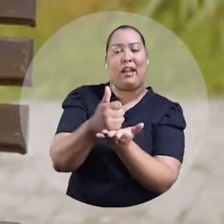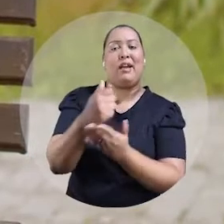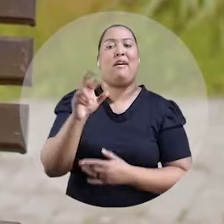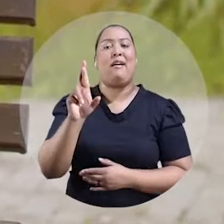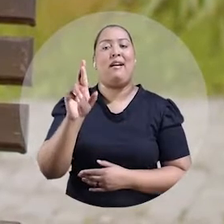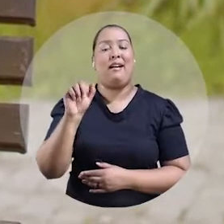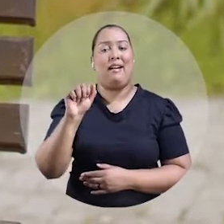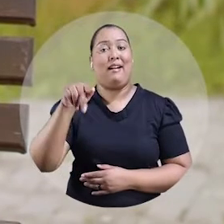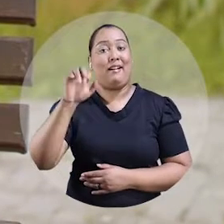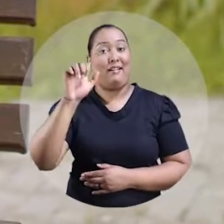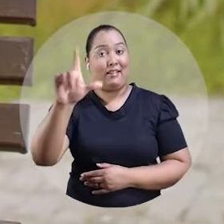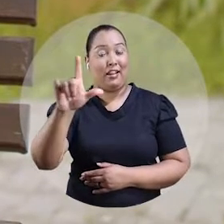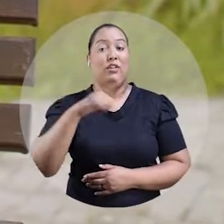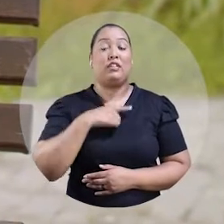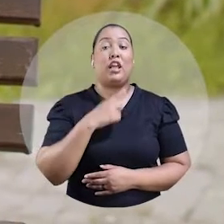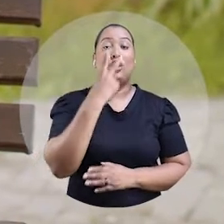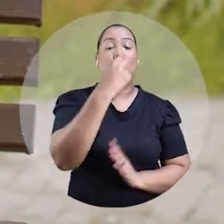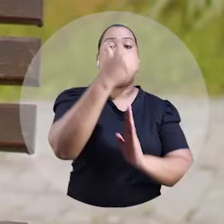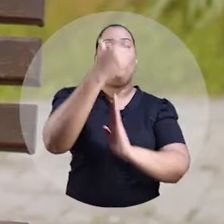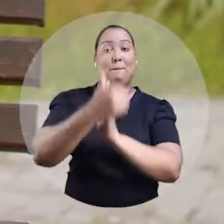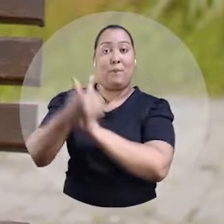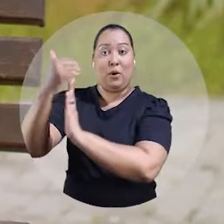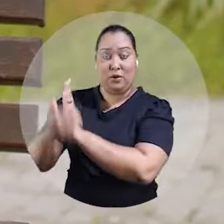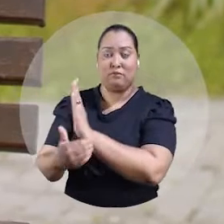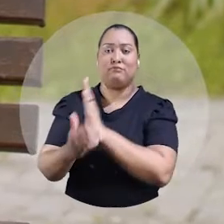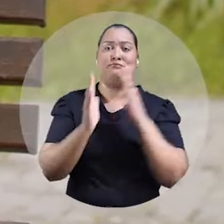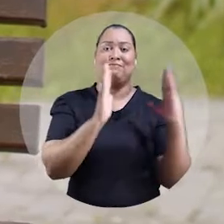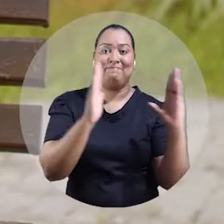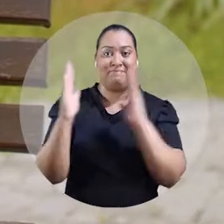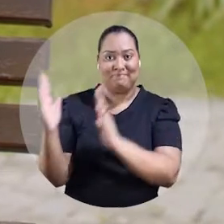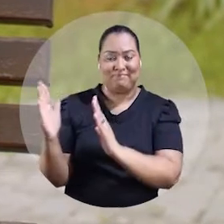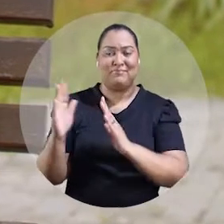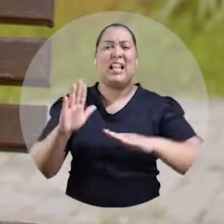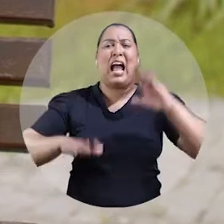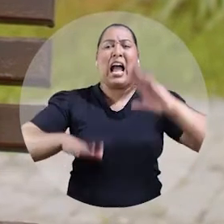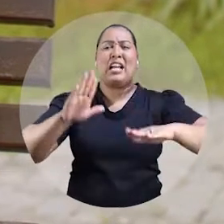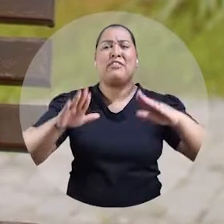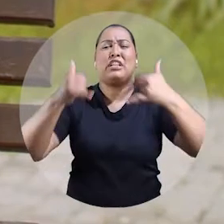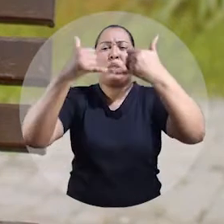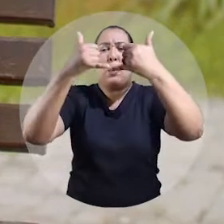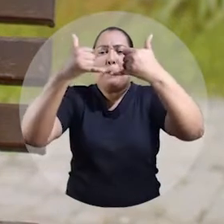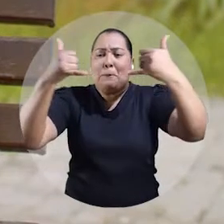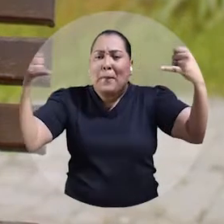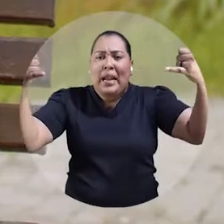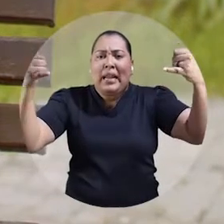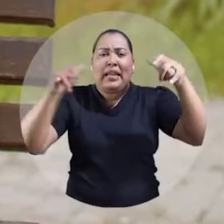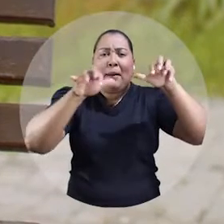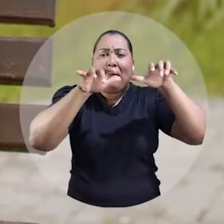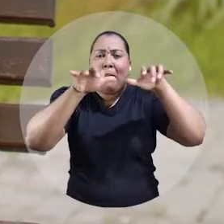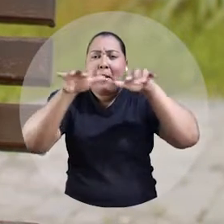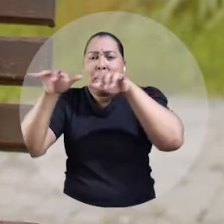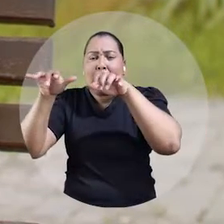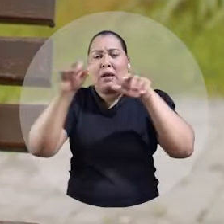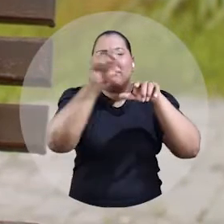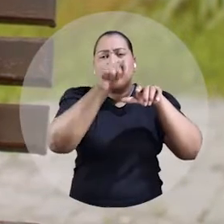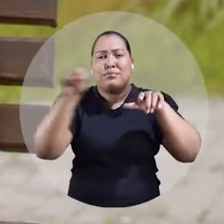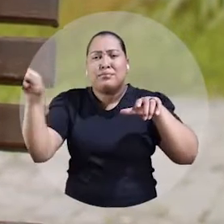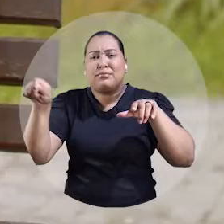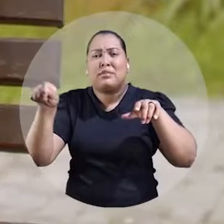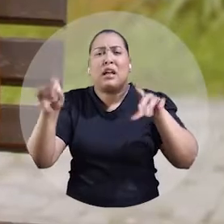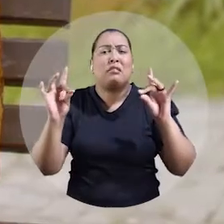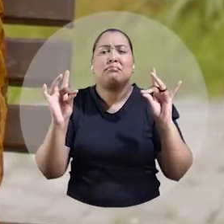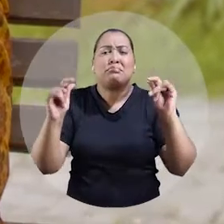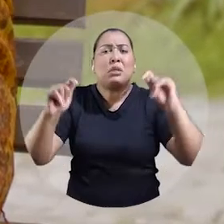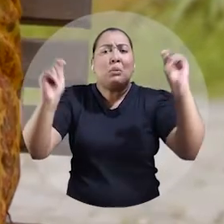dois blocos, né? Sobrevivências. Então, às vezes, escrever uma só linha basta para salvar o próprio